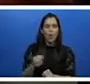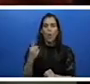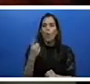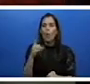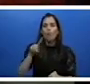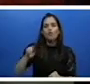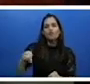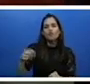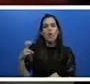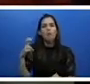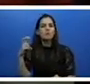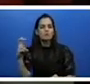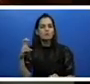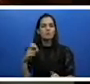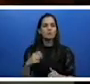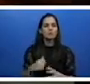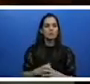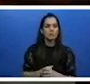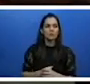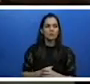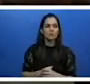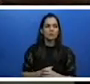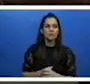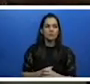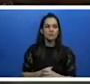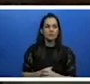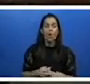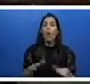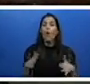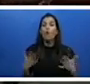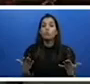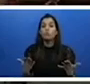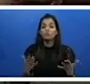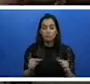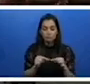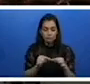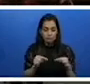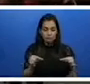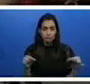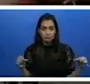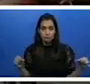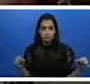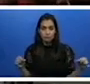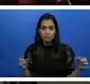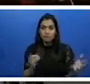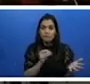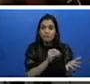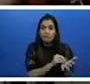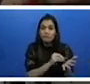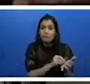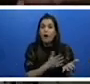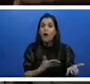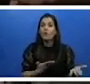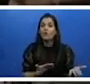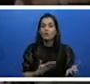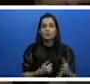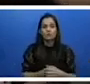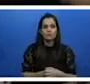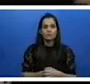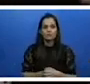1,5, 1,5, né? Onde que vai estar essa marcação? Onde vocês vão